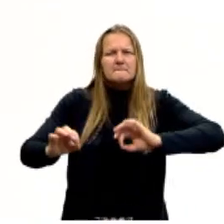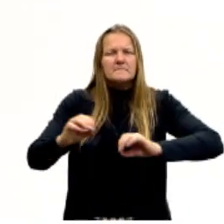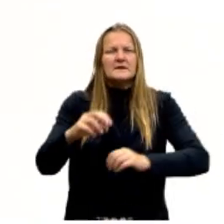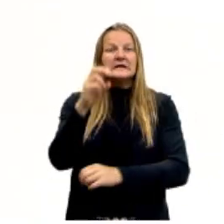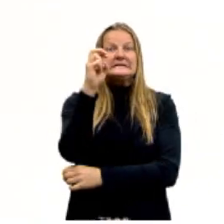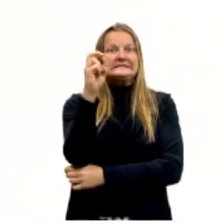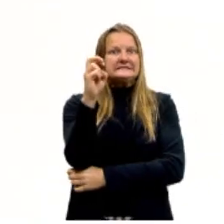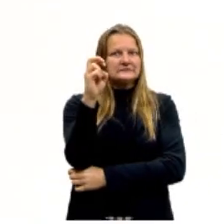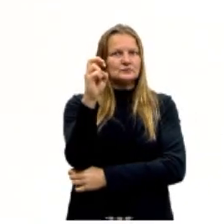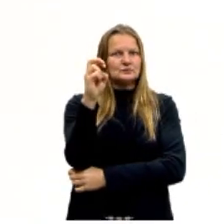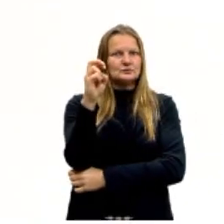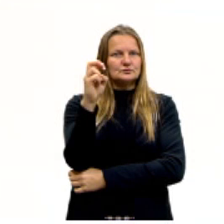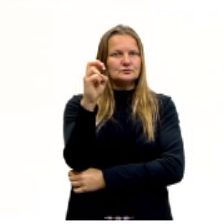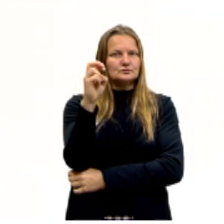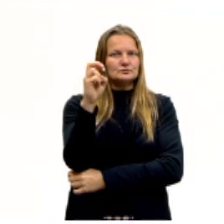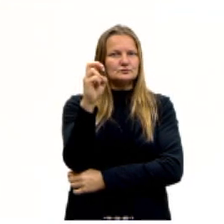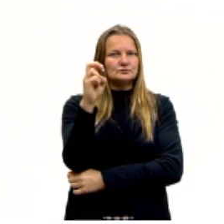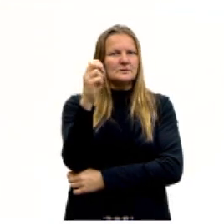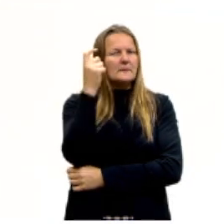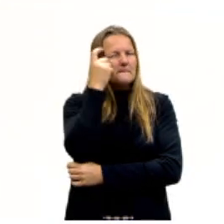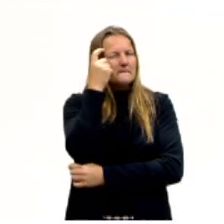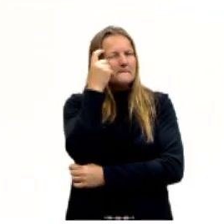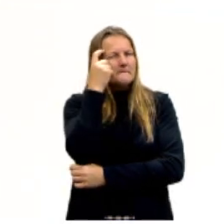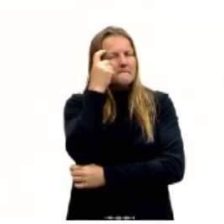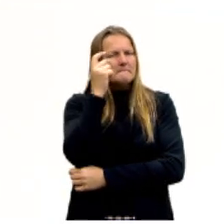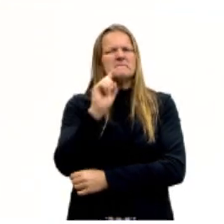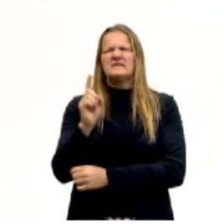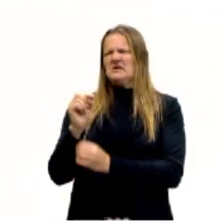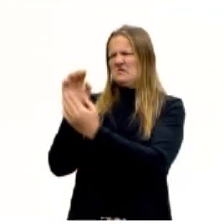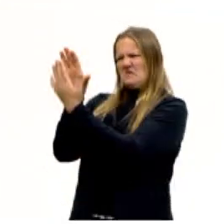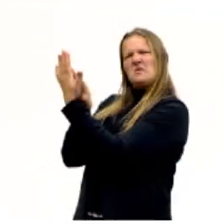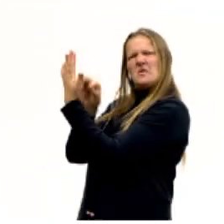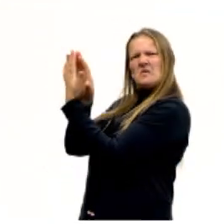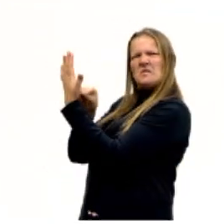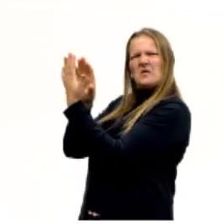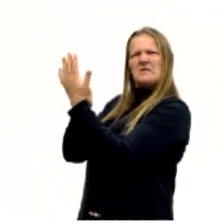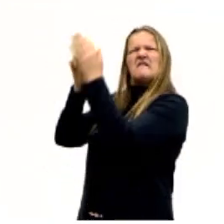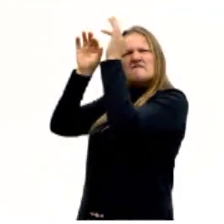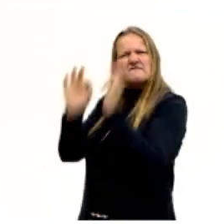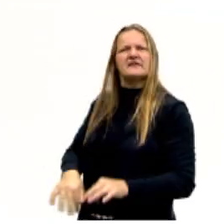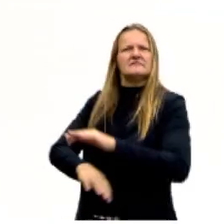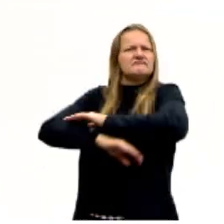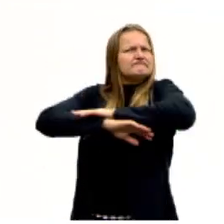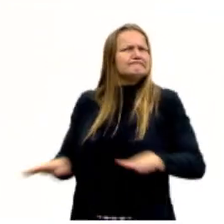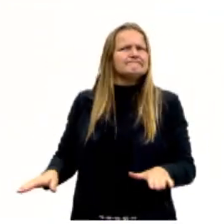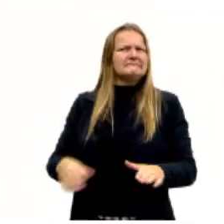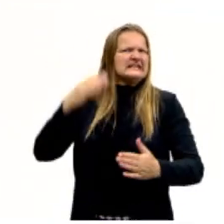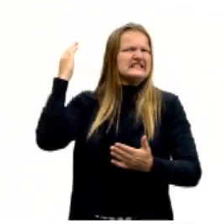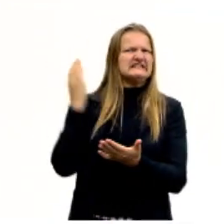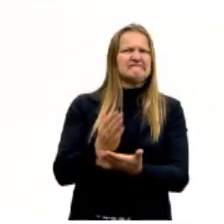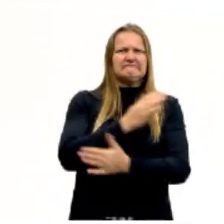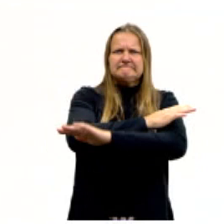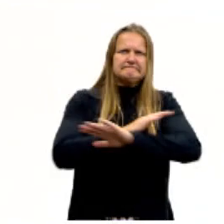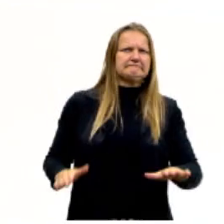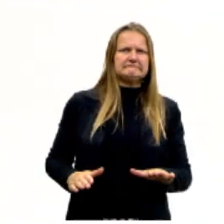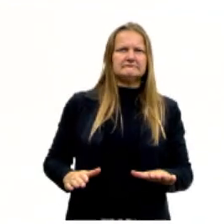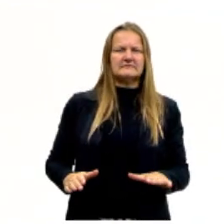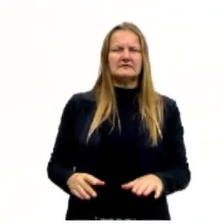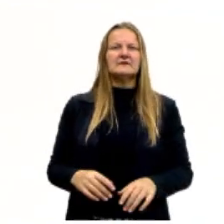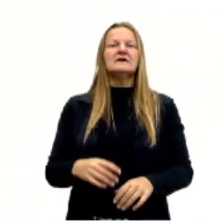dos 5 sensos pensaram não vamos parar com essa borracha